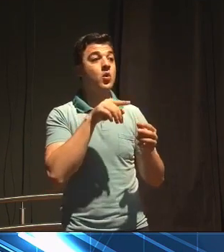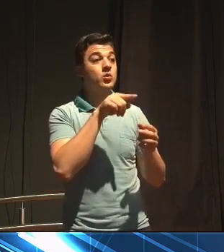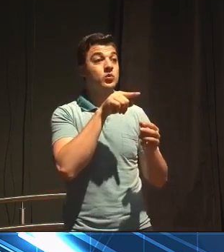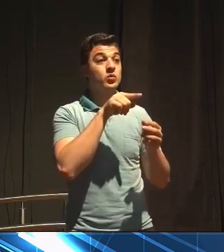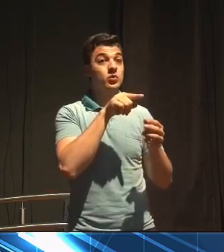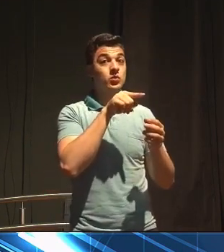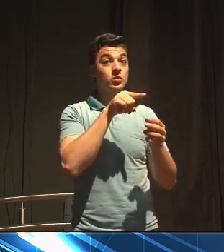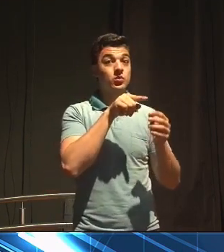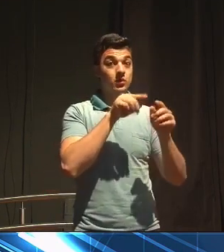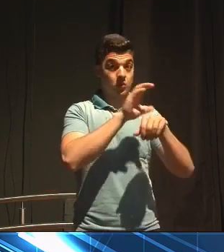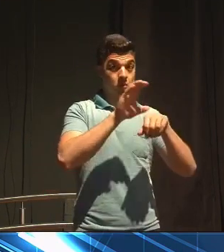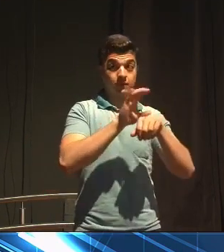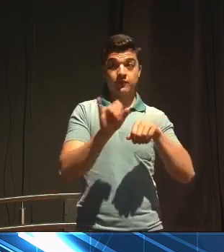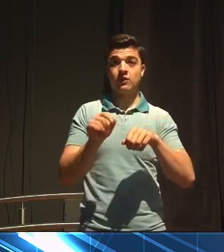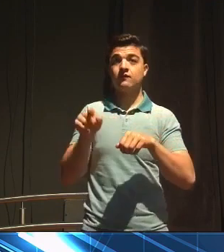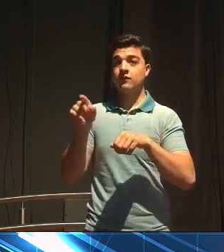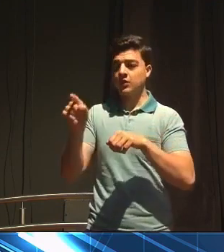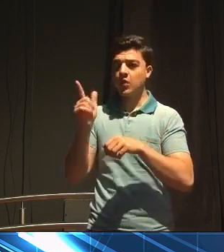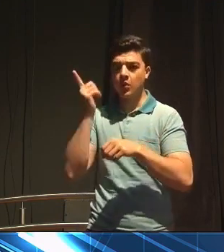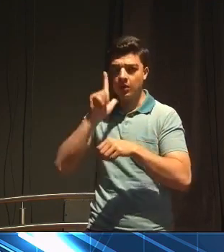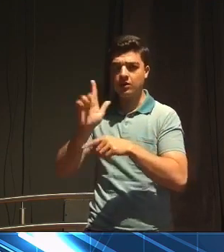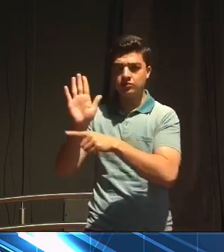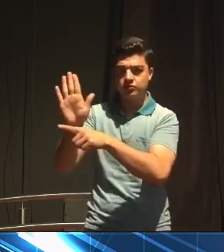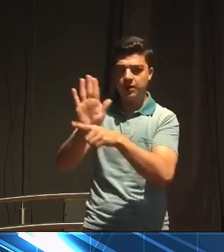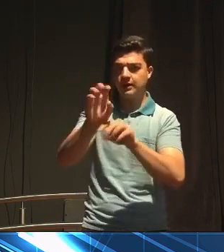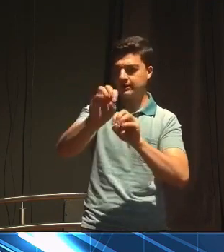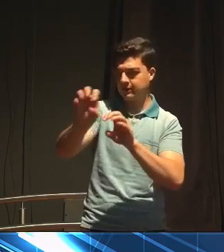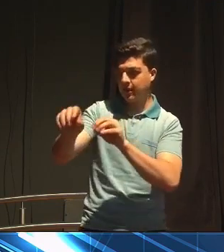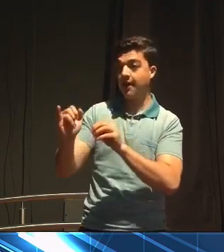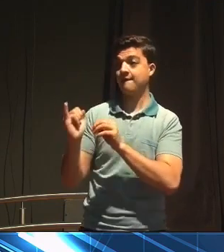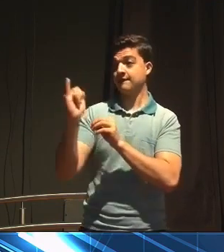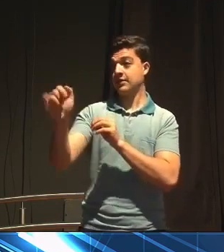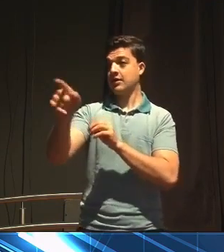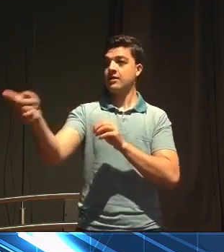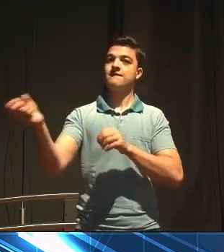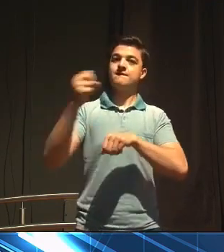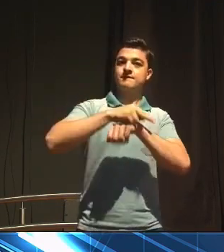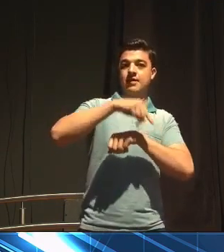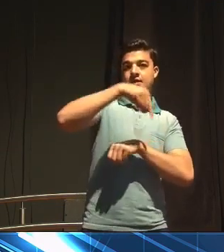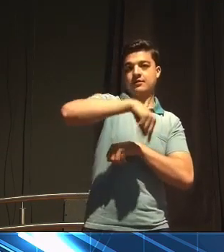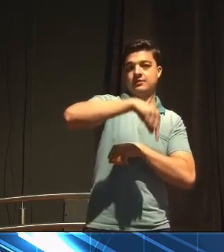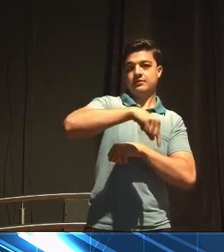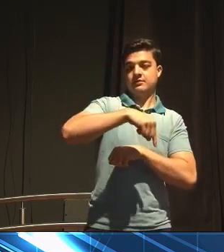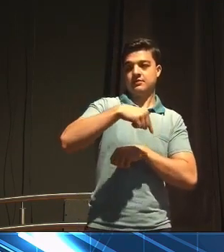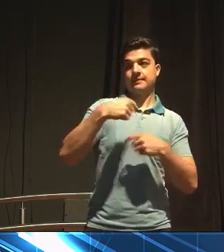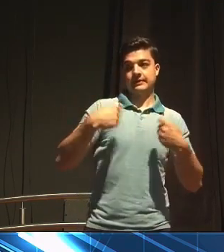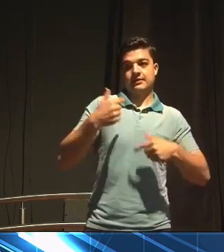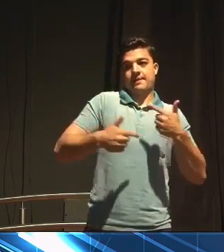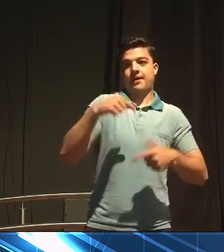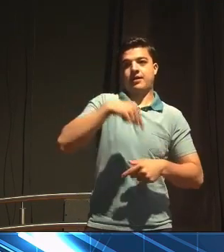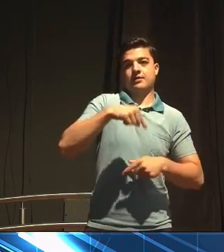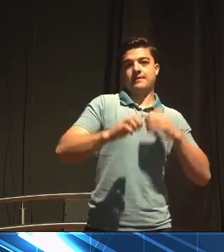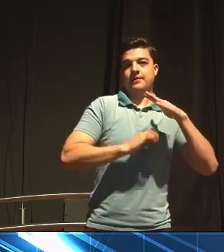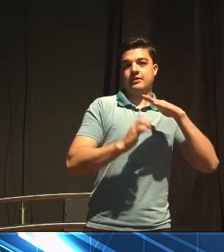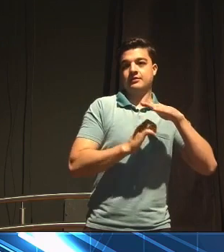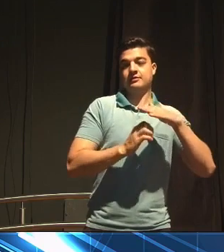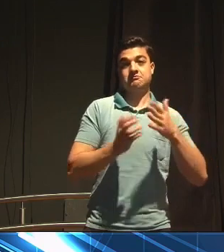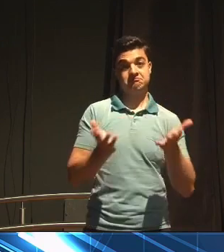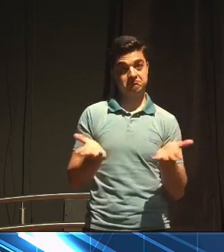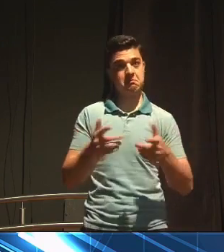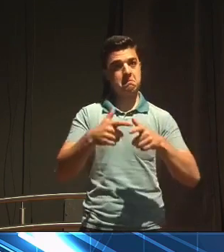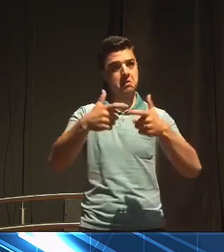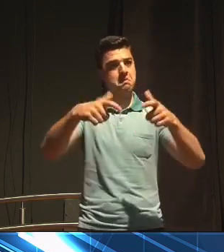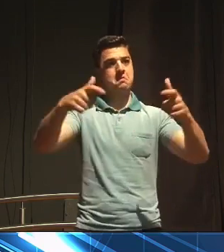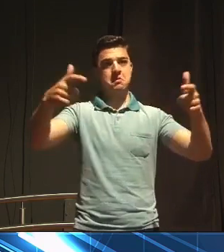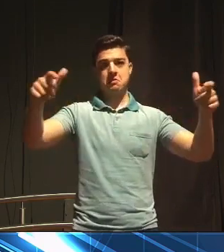o mercado está precisando. E aí, no que isso impacta? Bom, primeiro, as